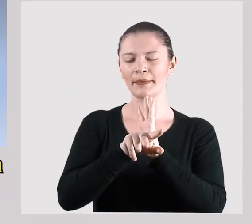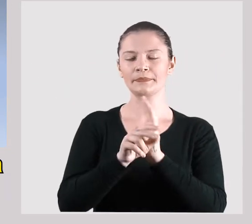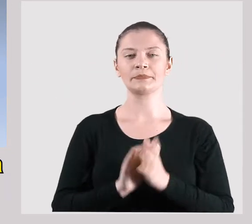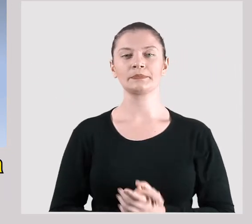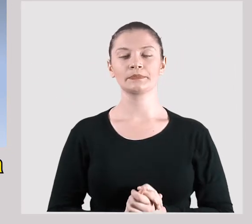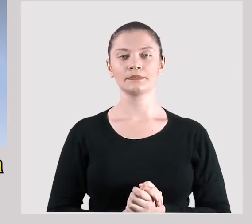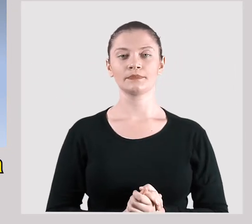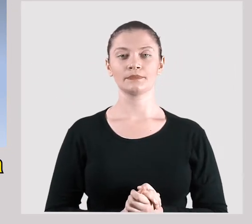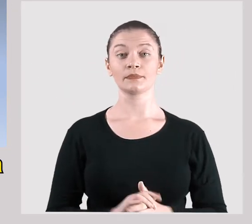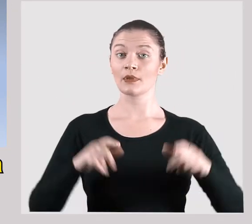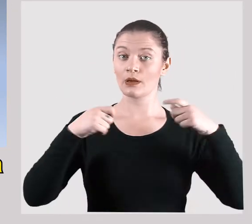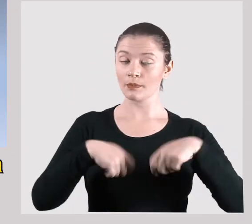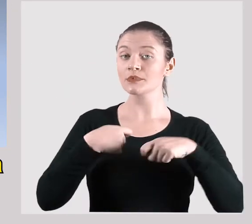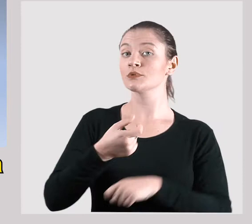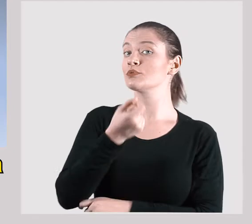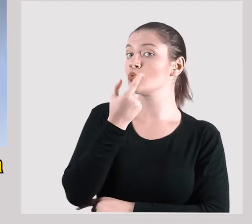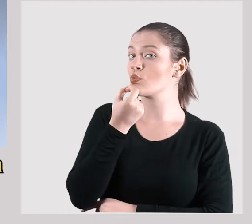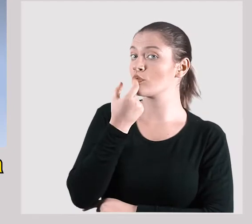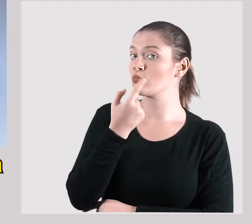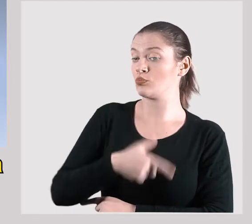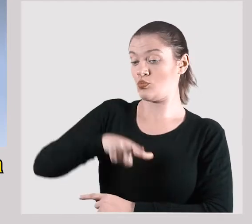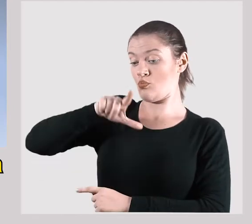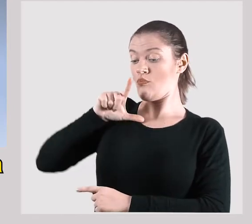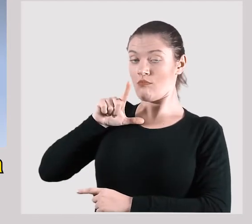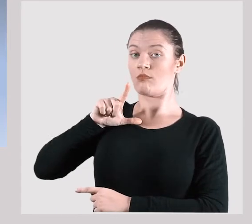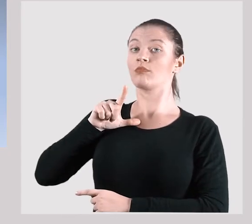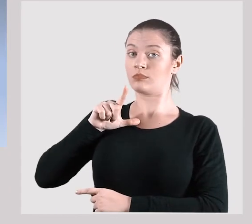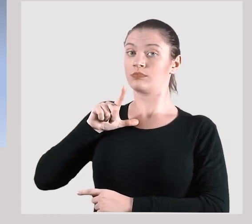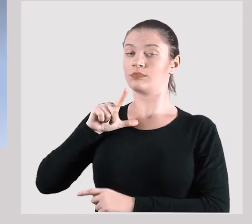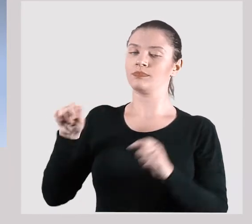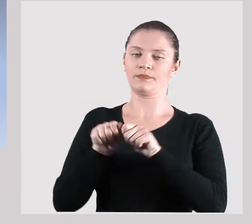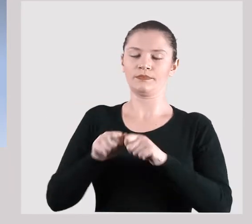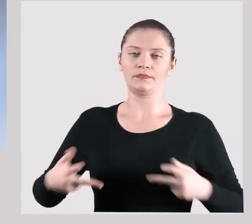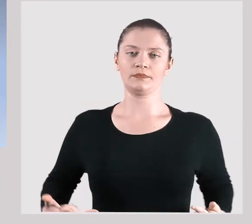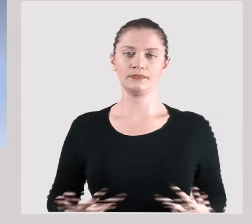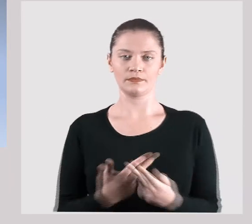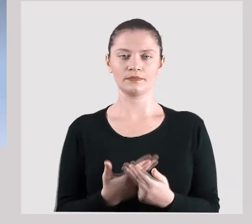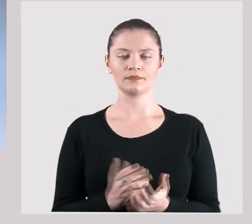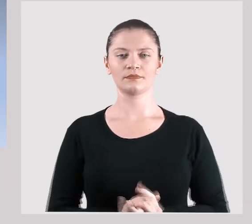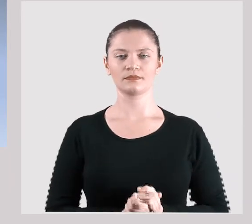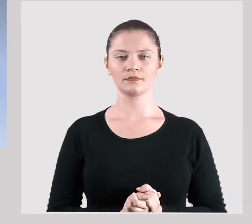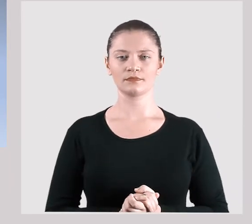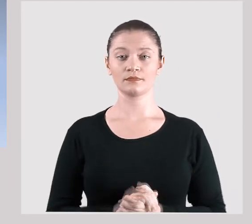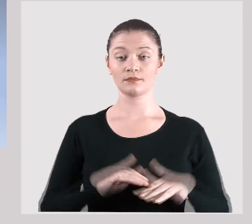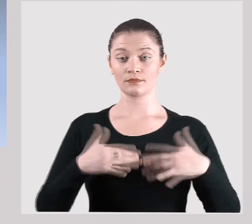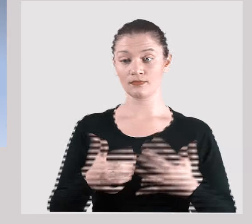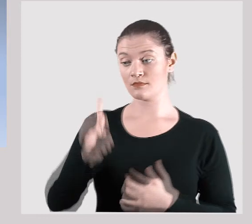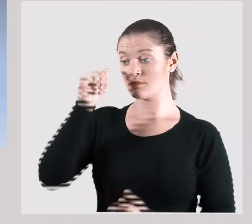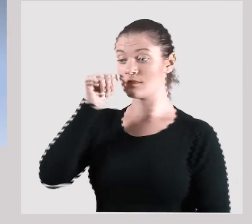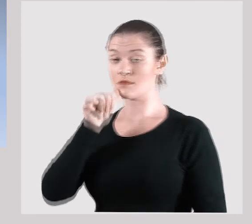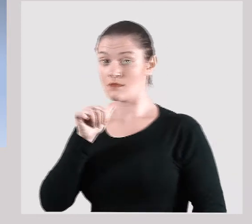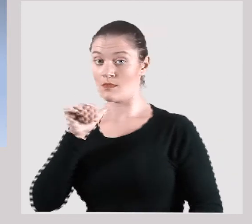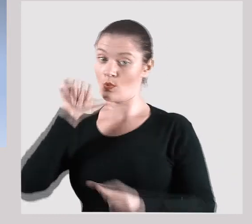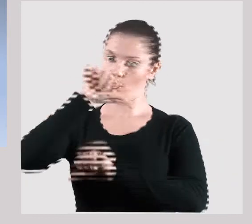tem que ter hormonioterapia prévia para fazer a cirurgia, né? E aí a cirurgia de afirmação de gênero, então, de masculino para